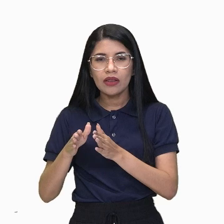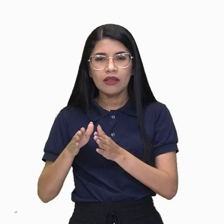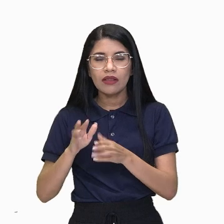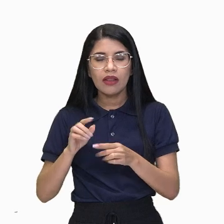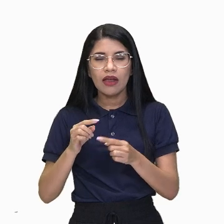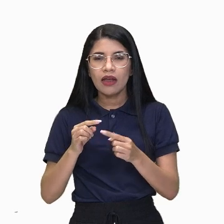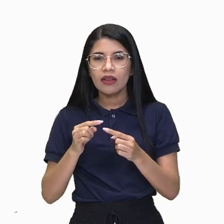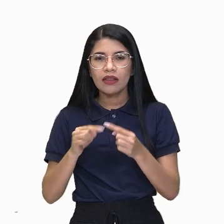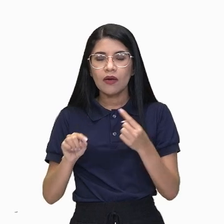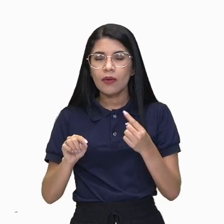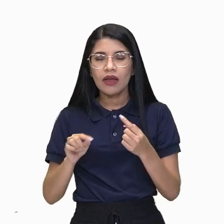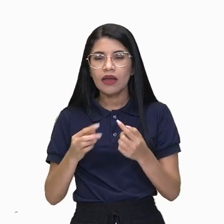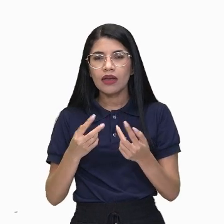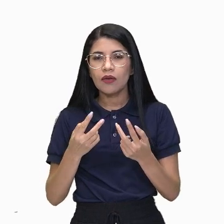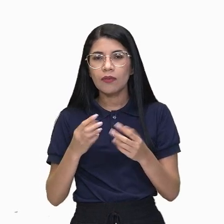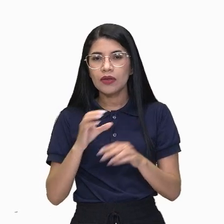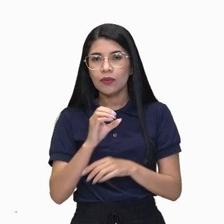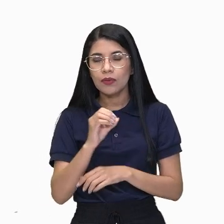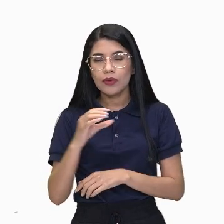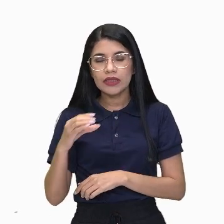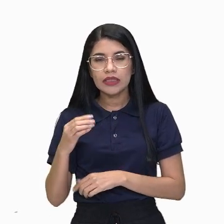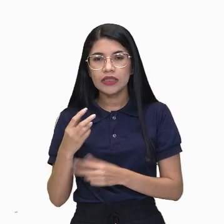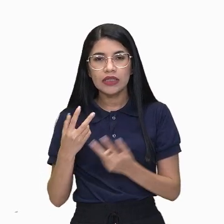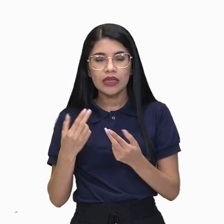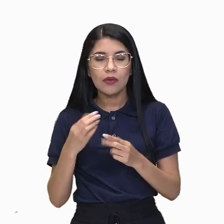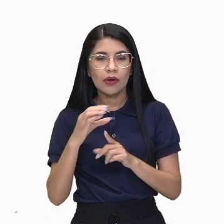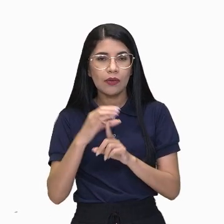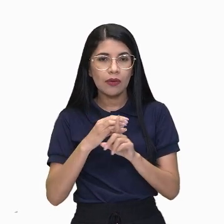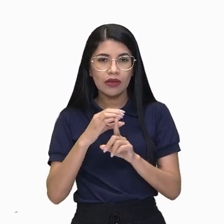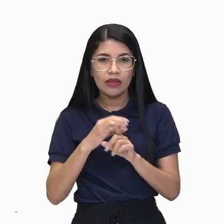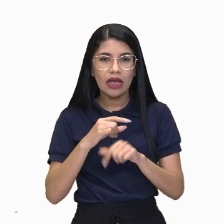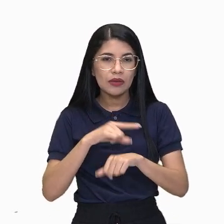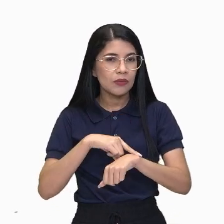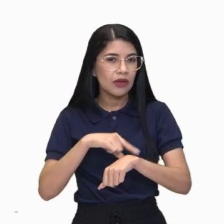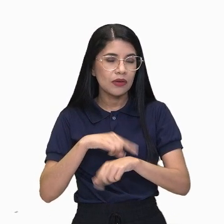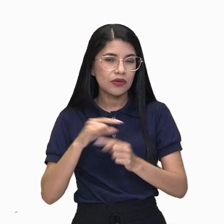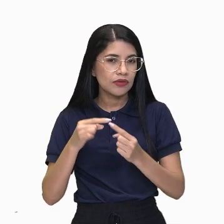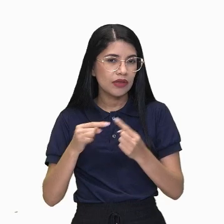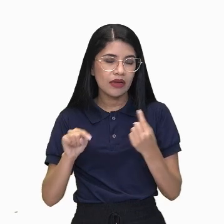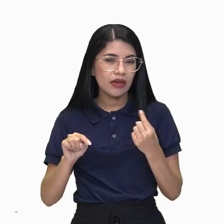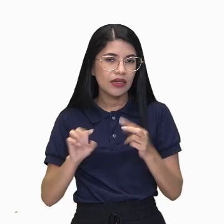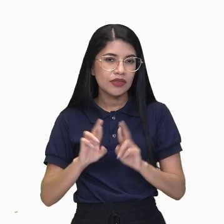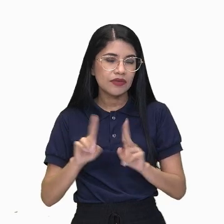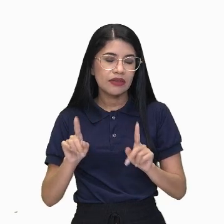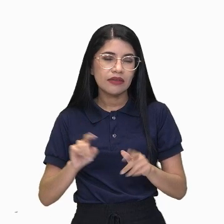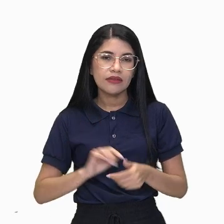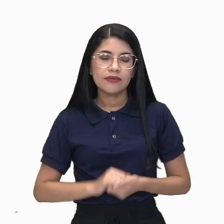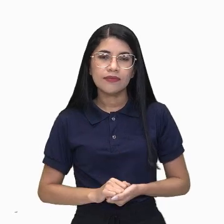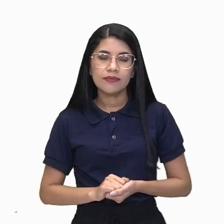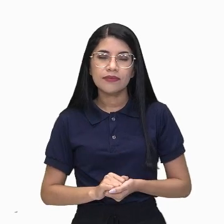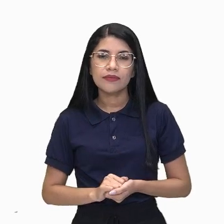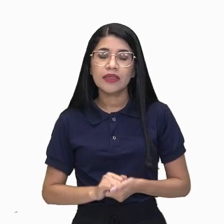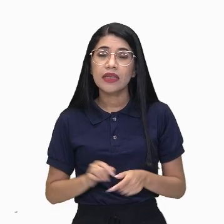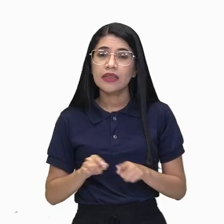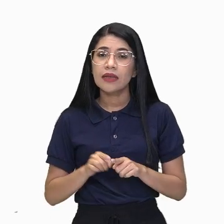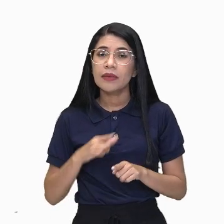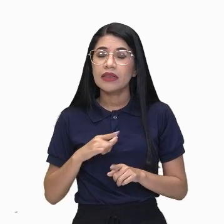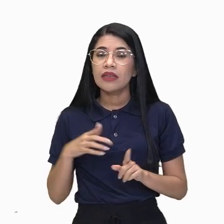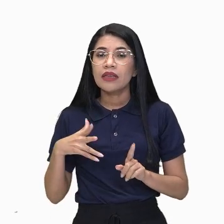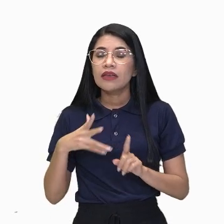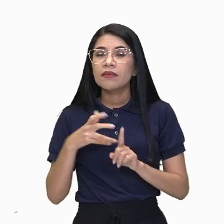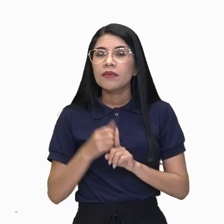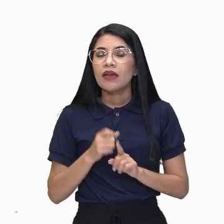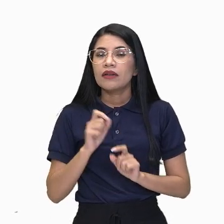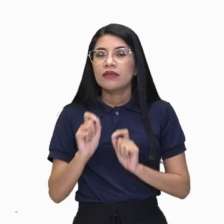né, ocidental, que nós usamos no nosso calendário, no nosso relógio. Exatamente. E isso, professor, impacta